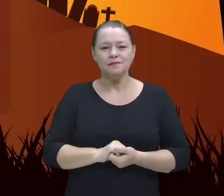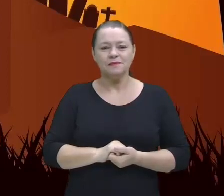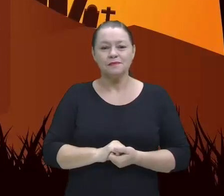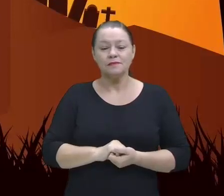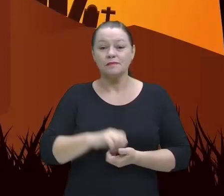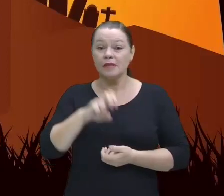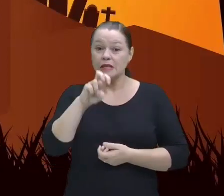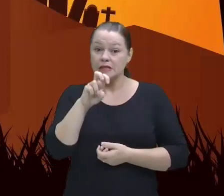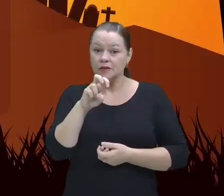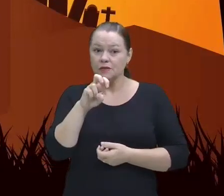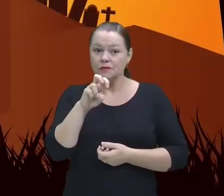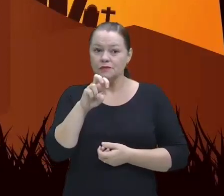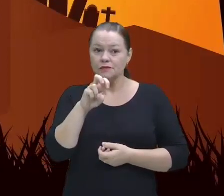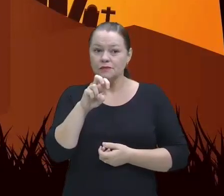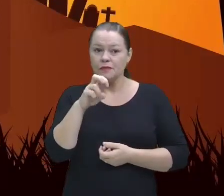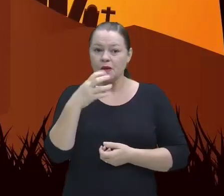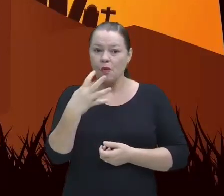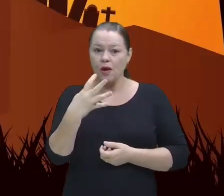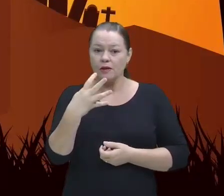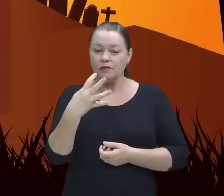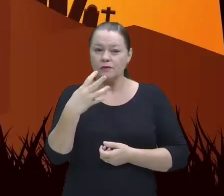Cinco.